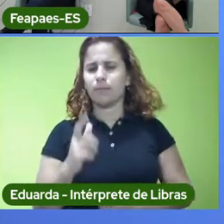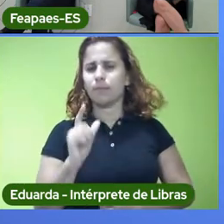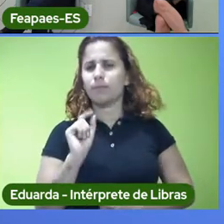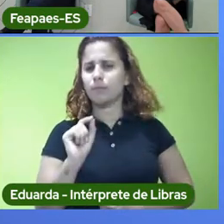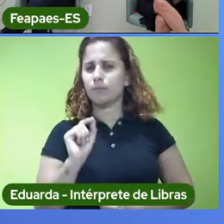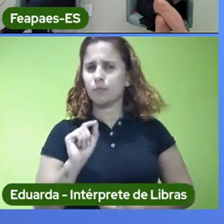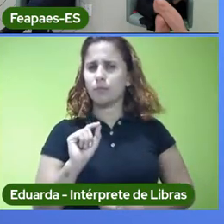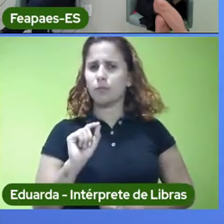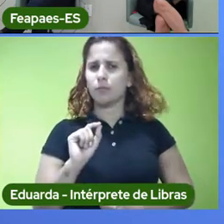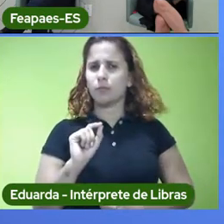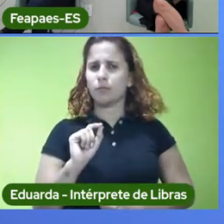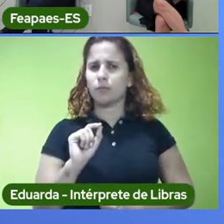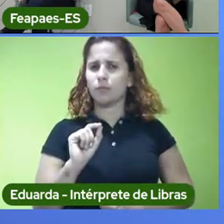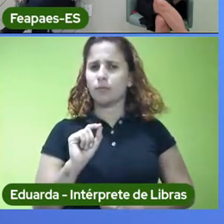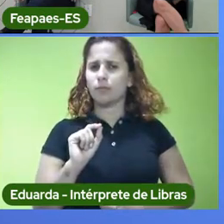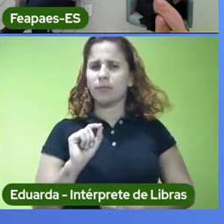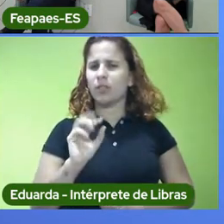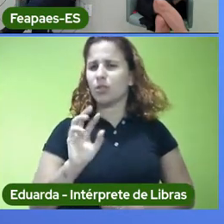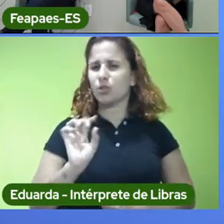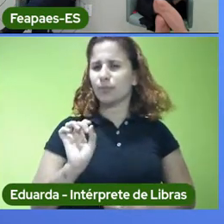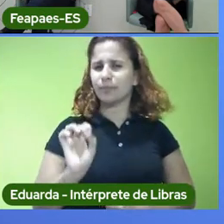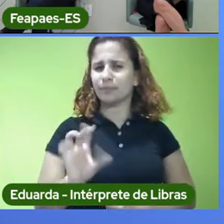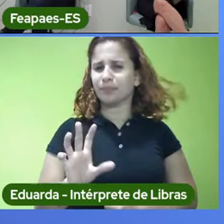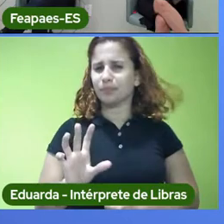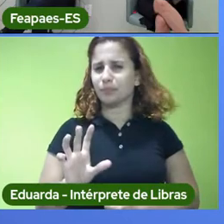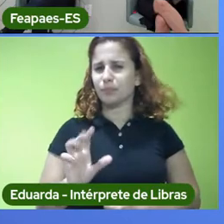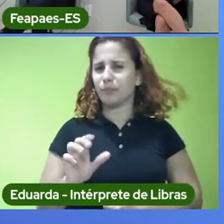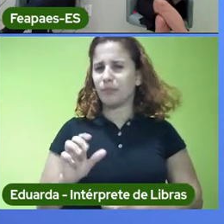não fique apenas na dependência dessa